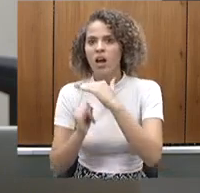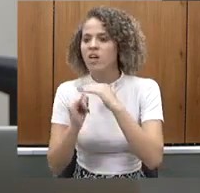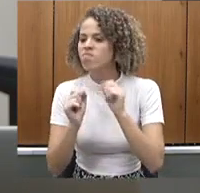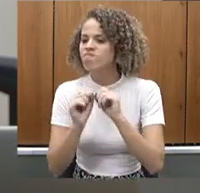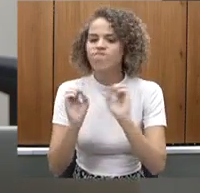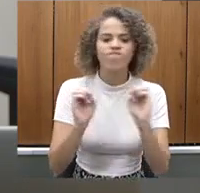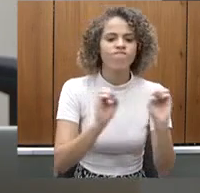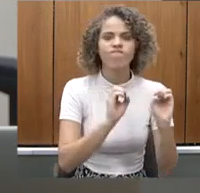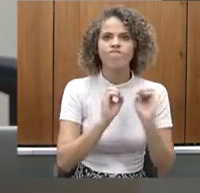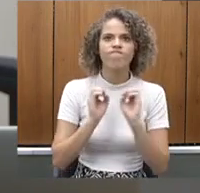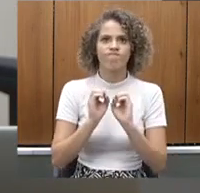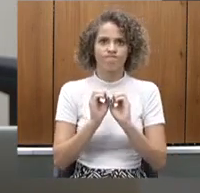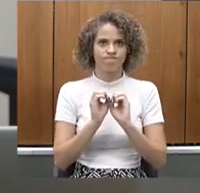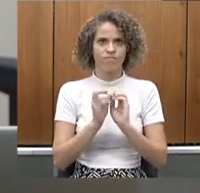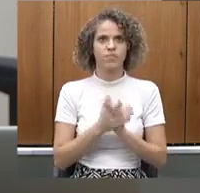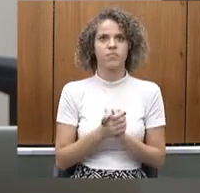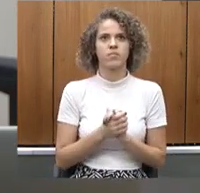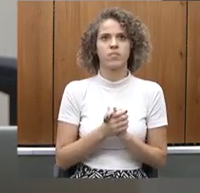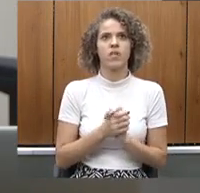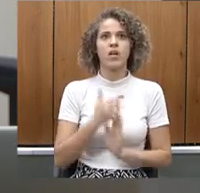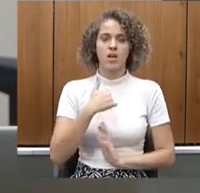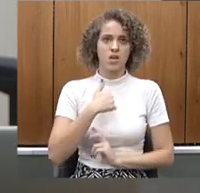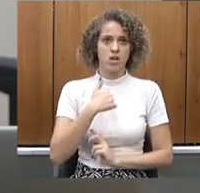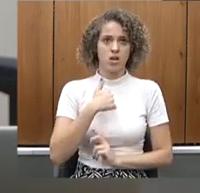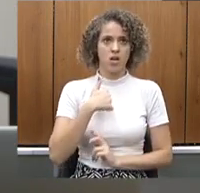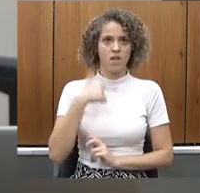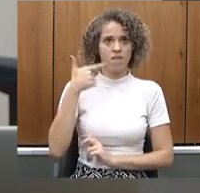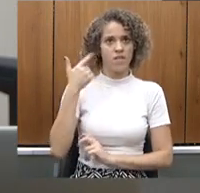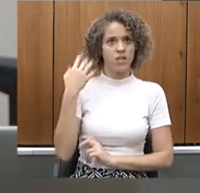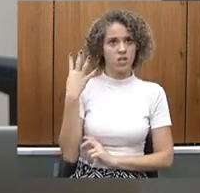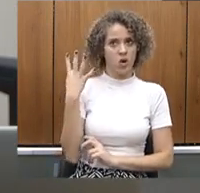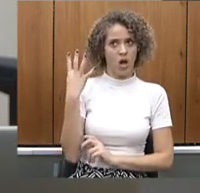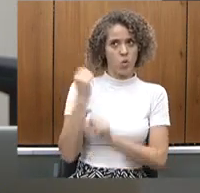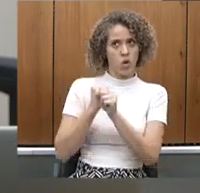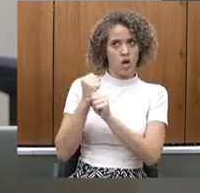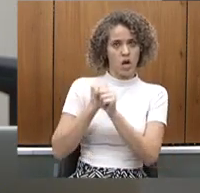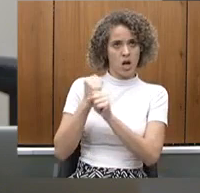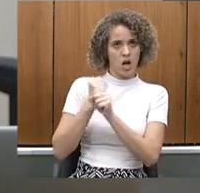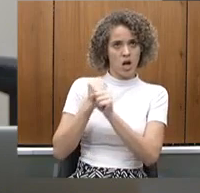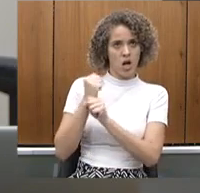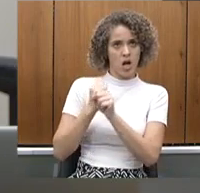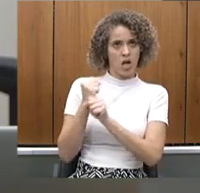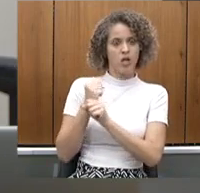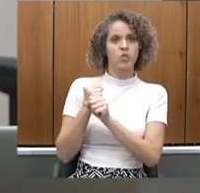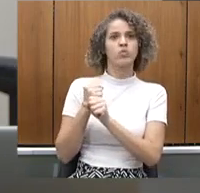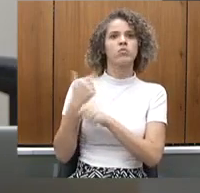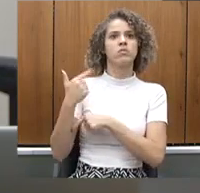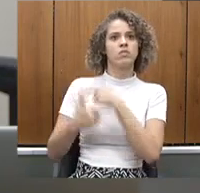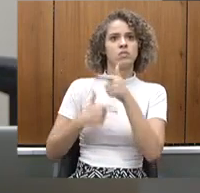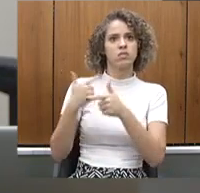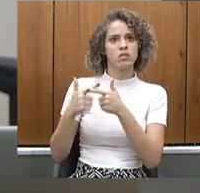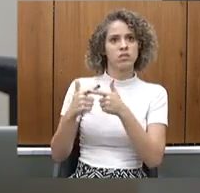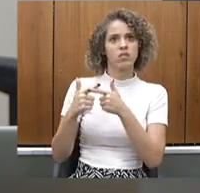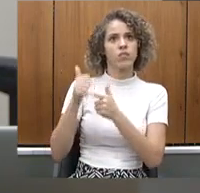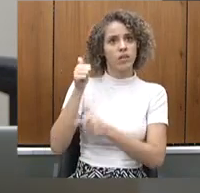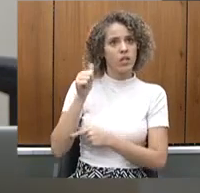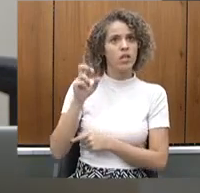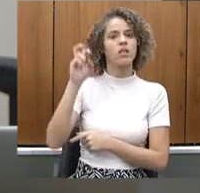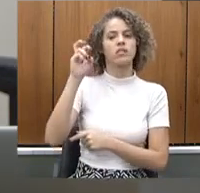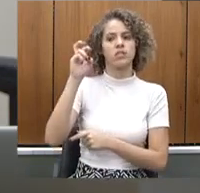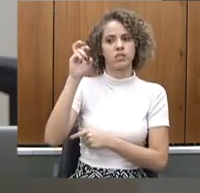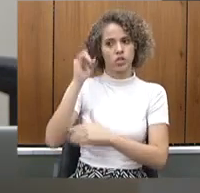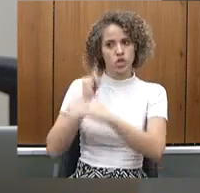faz eu tô com 24 anos de mandatos e foram 15 de instituição Polícia